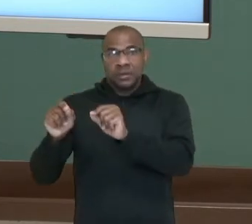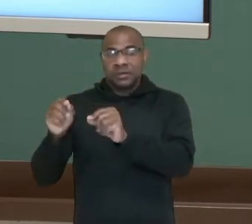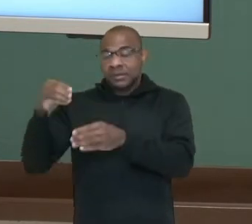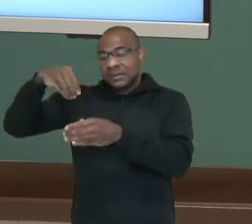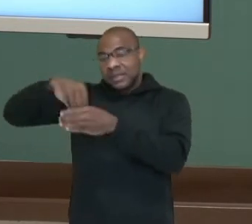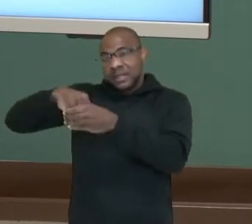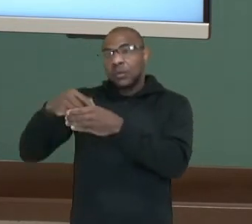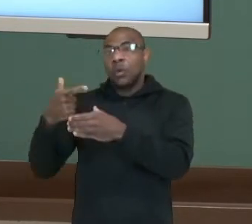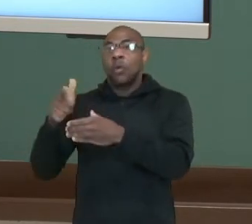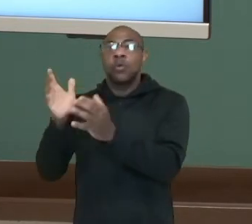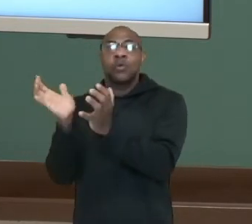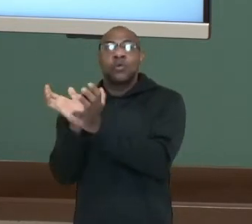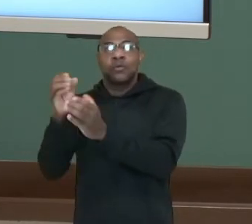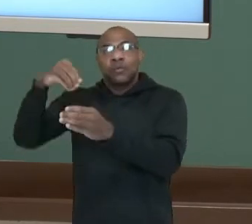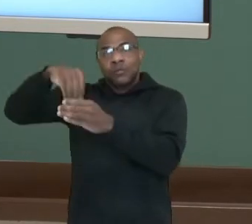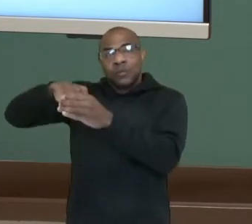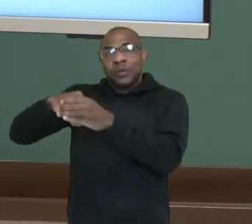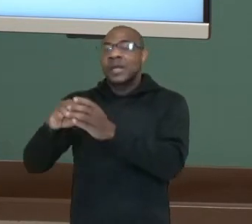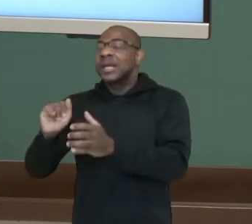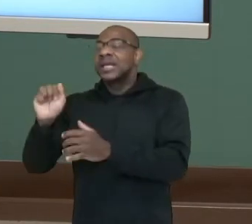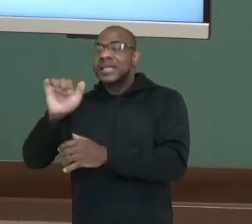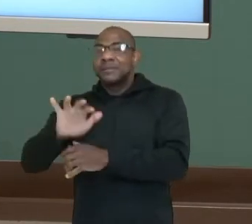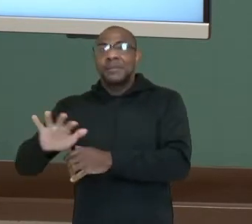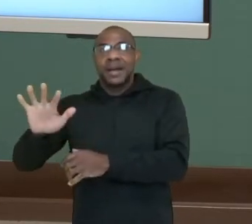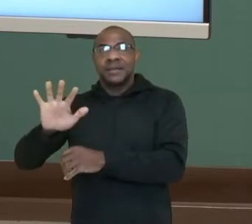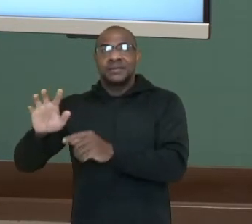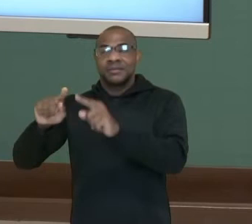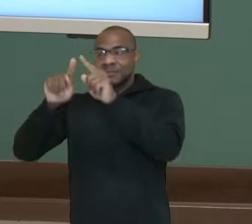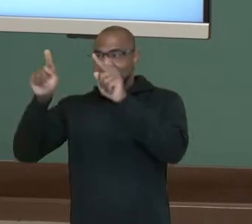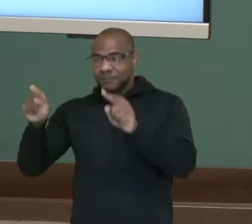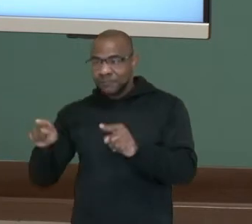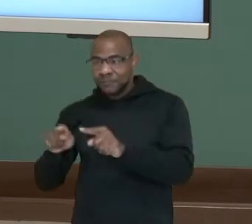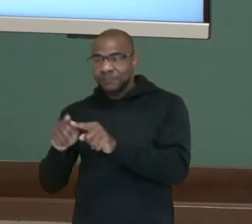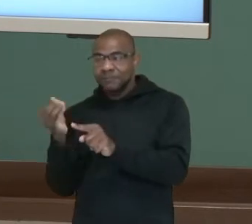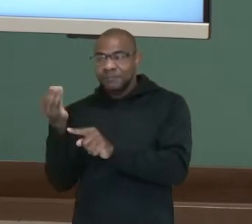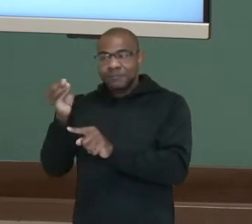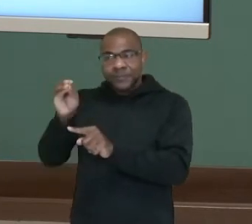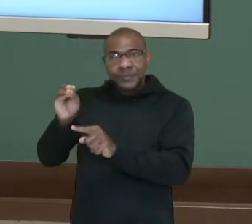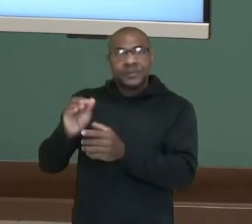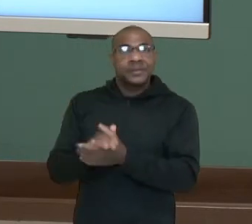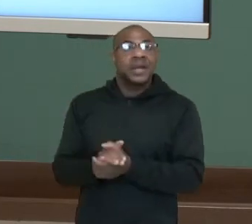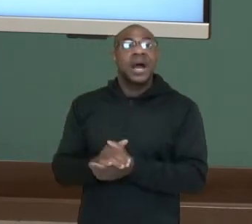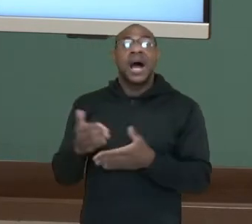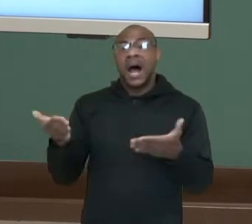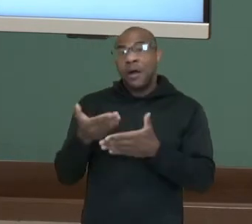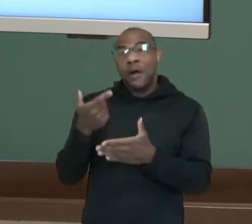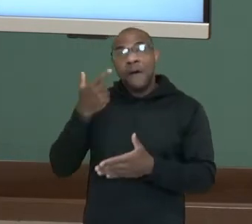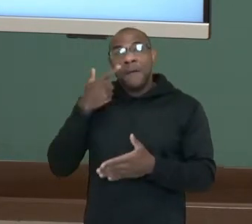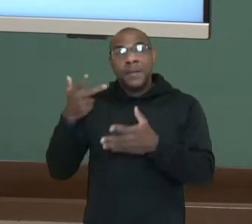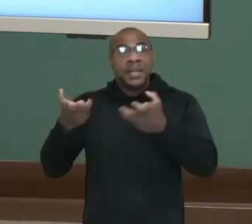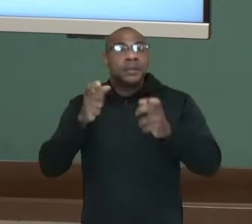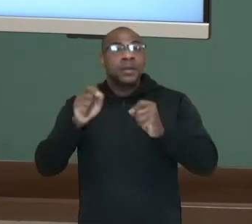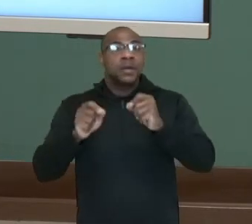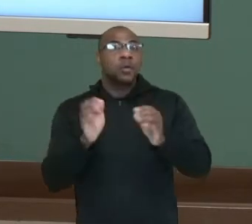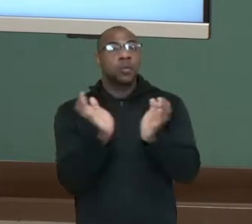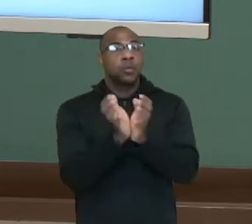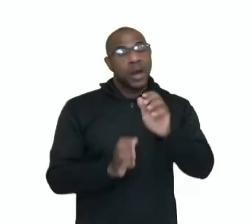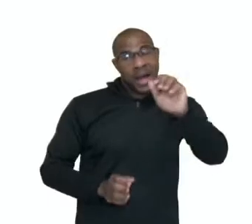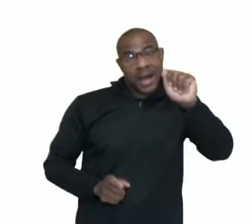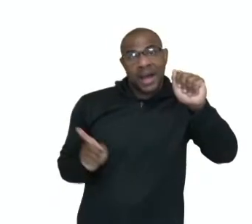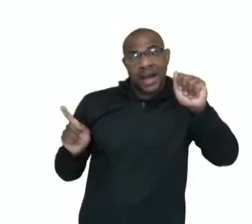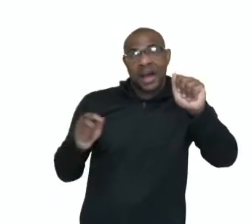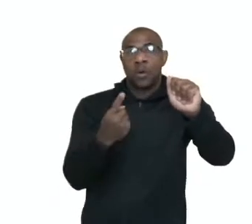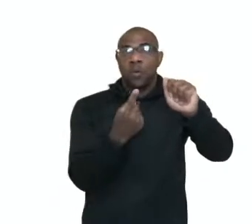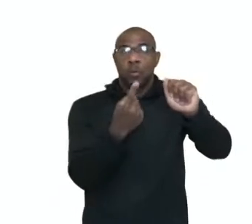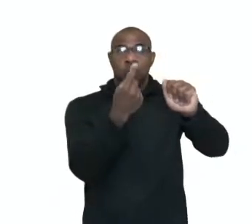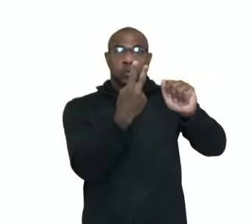um outro conjunto chamado imagem, tá bom? Para frente. Considere, por exemplo, o conjunto A. 1,